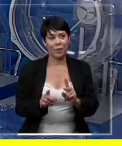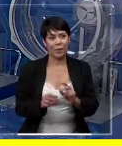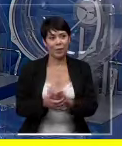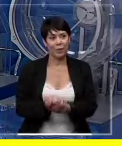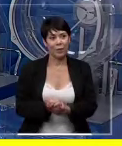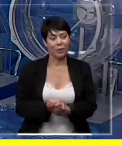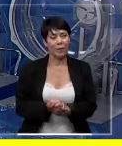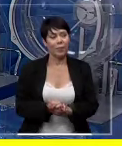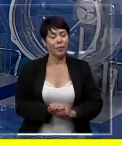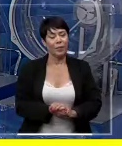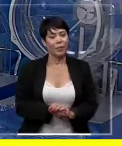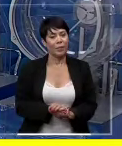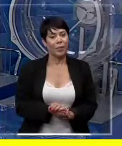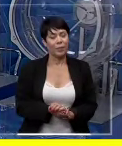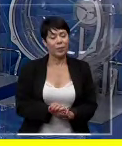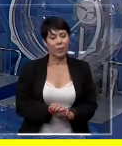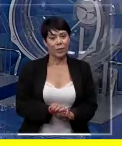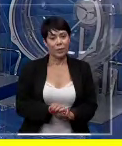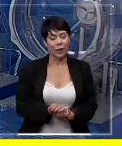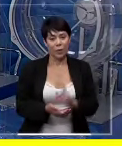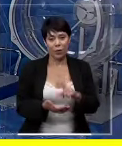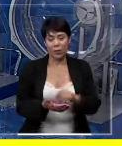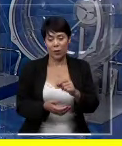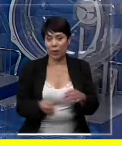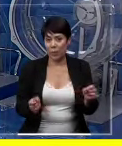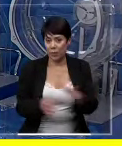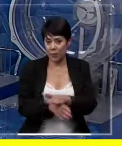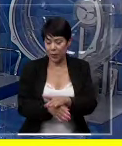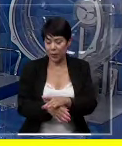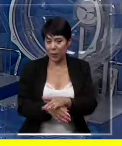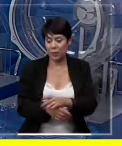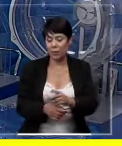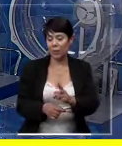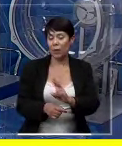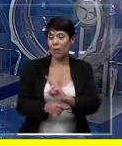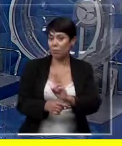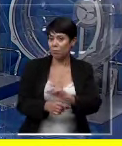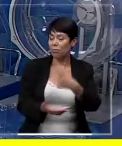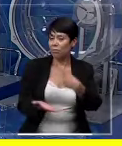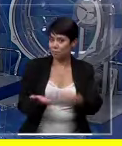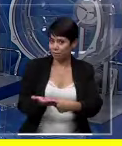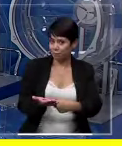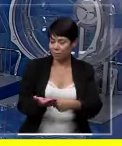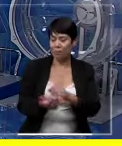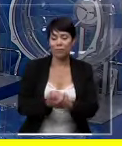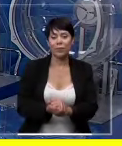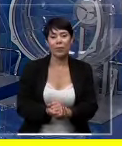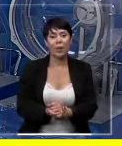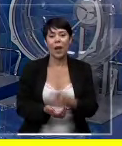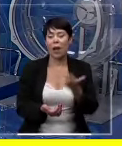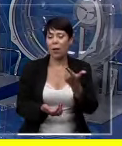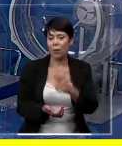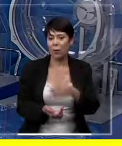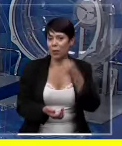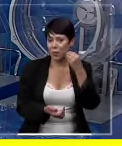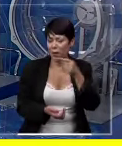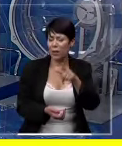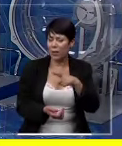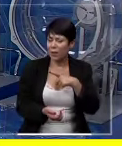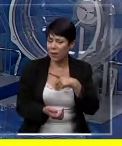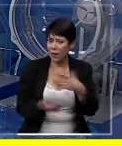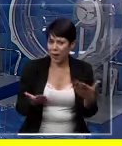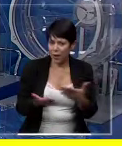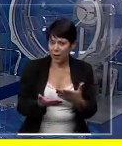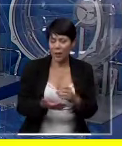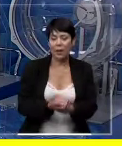Obrigado. Sorteio da Time Mania realizado, validado pelas nossas auditoras populares. Você tem mais uma chance de ganhar, conforme